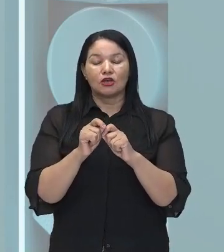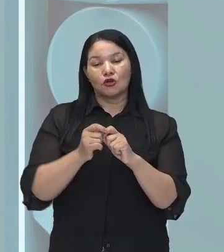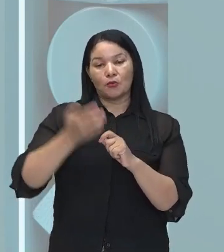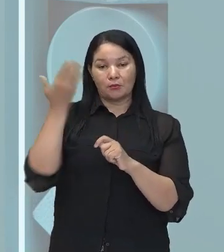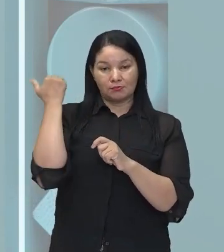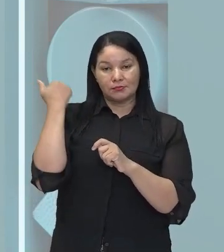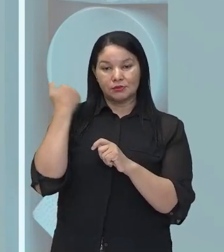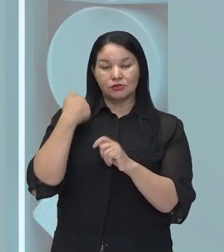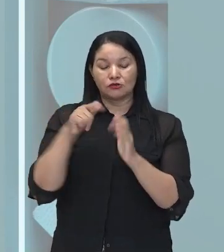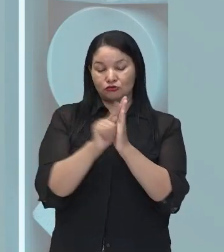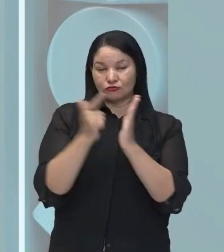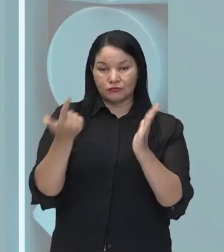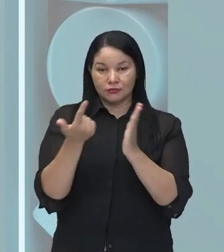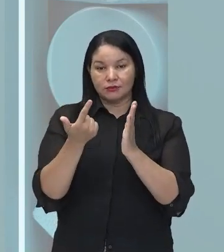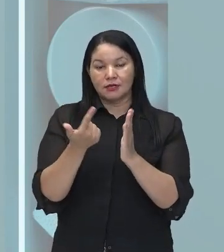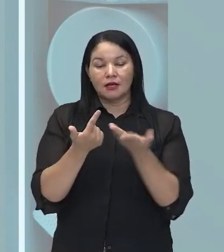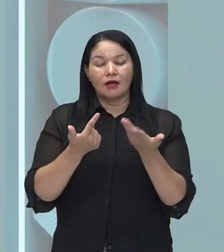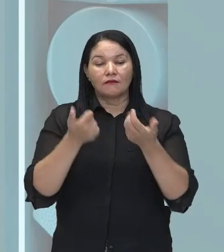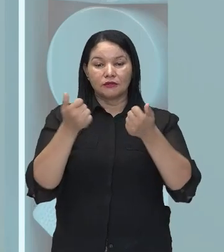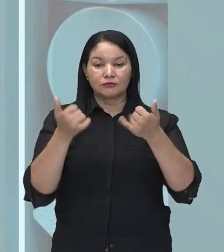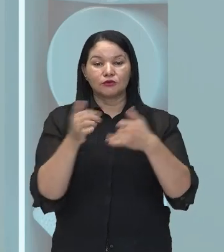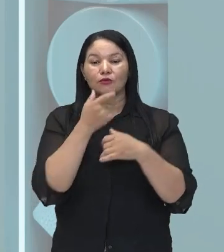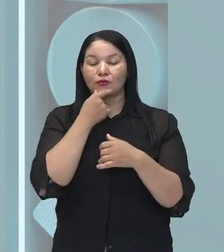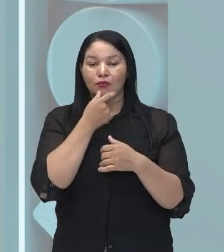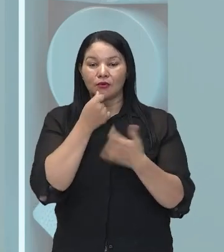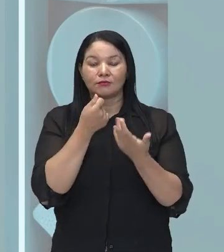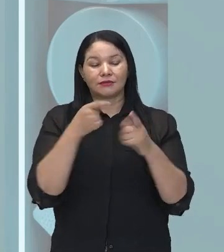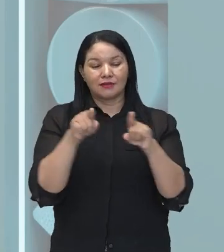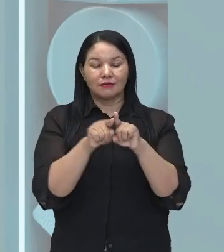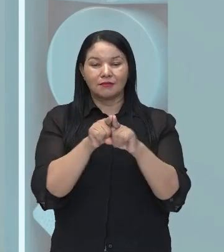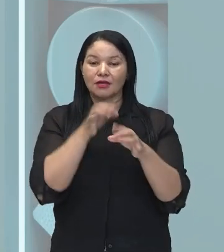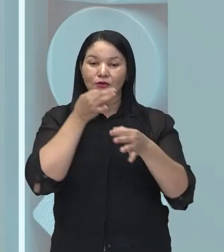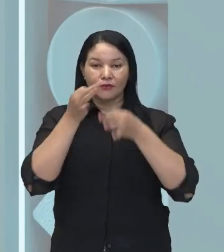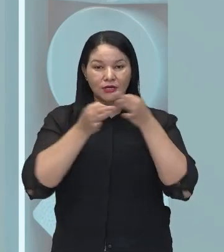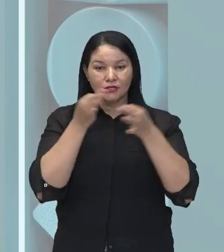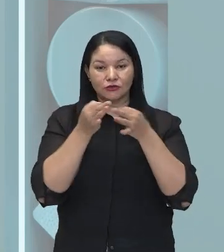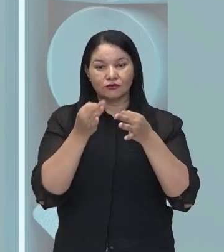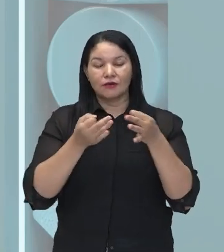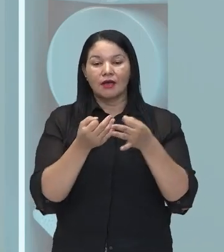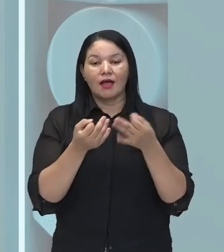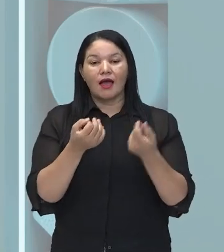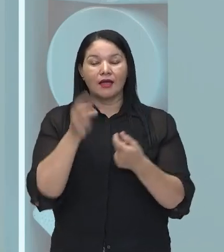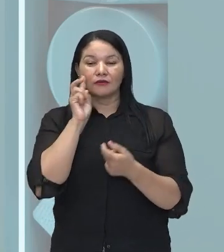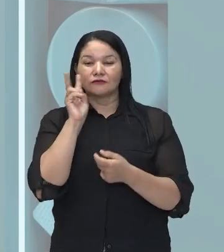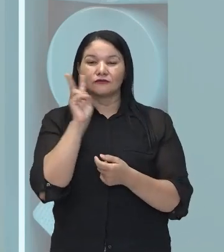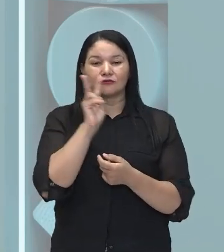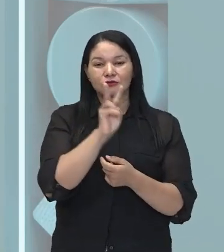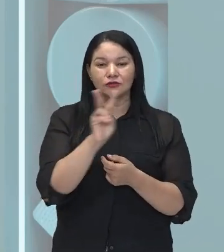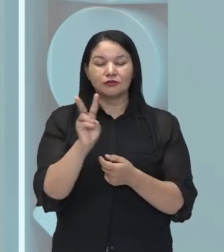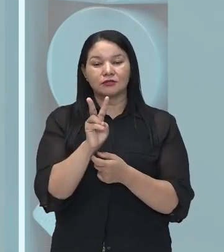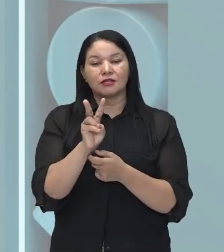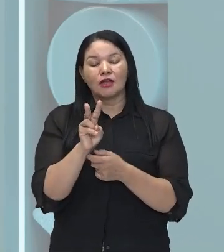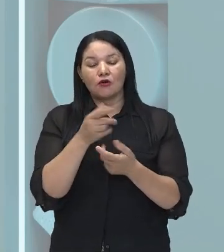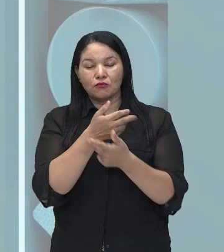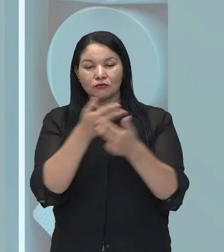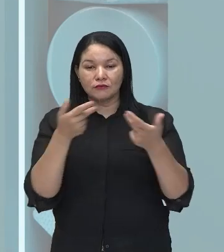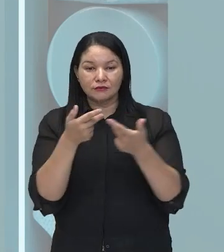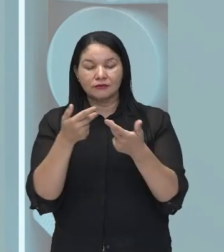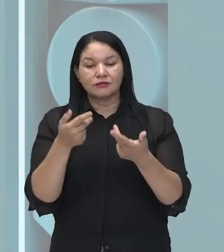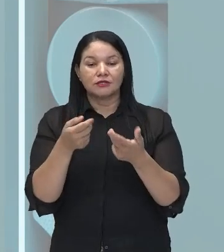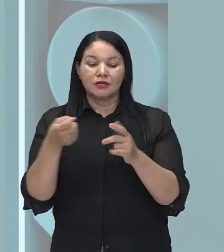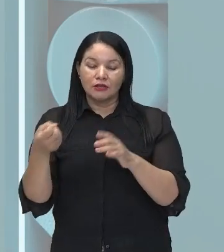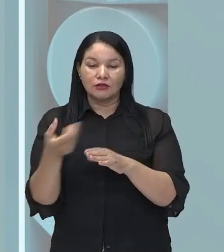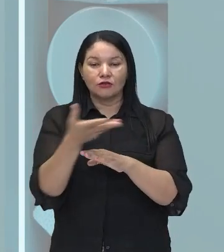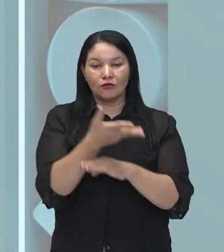que ele é um crítico, certo? Que não consegue visualizar exatamente o inovador, o diferente, e está